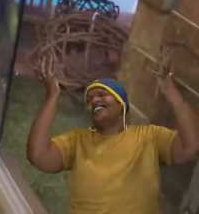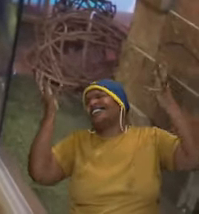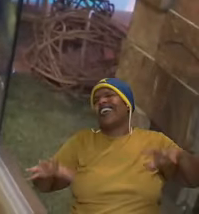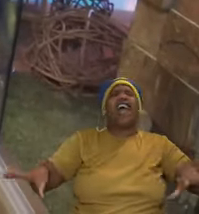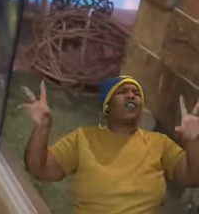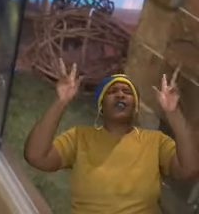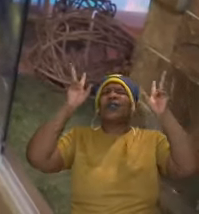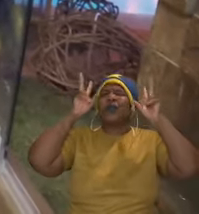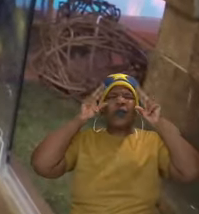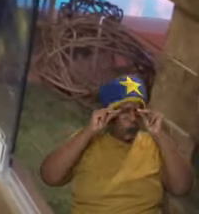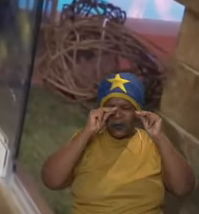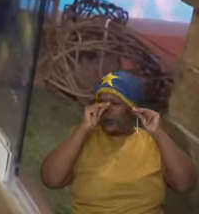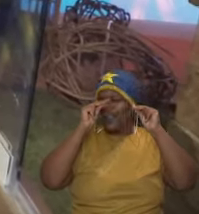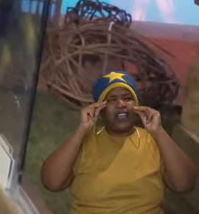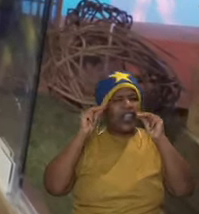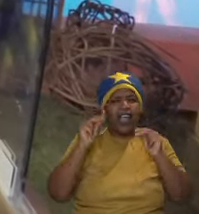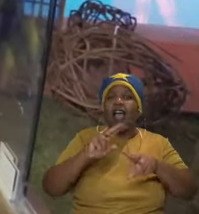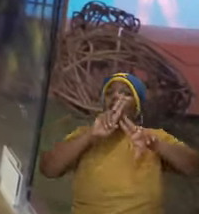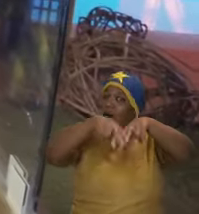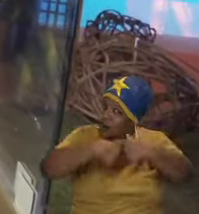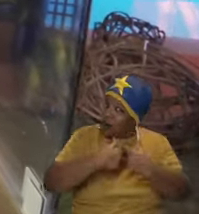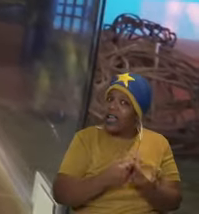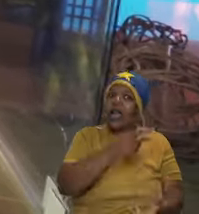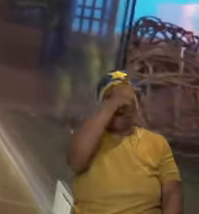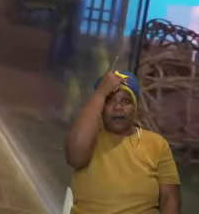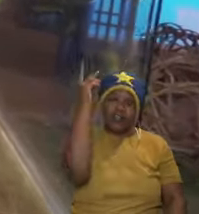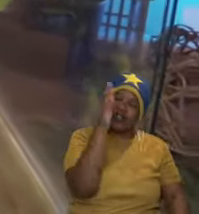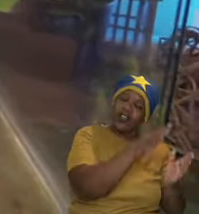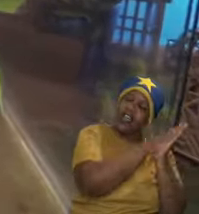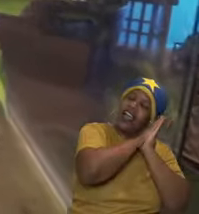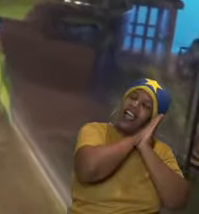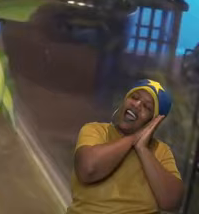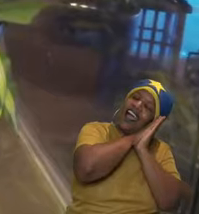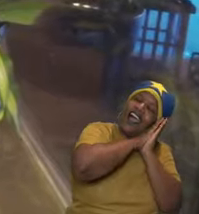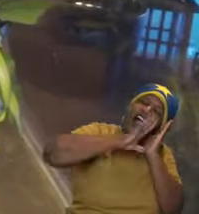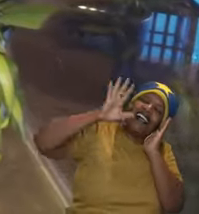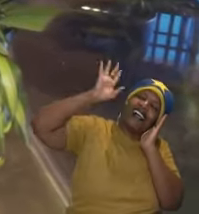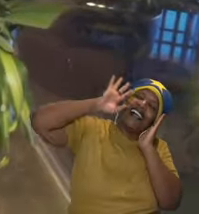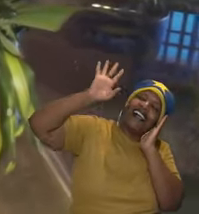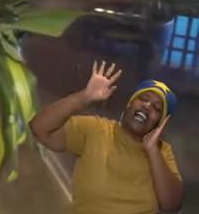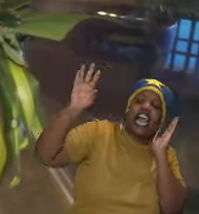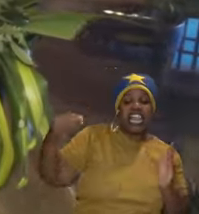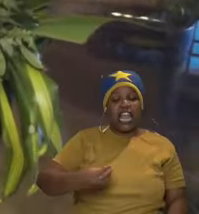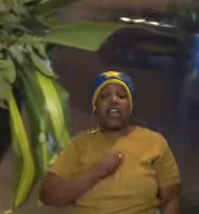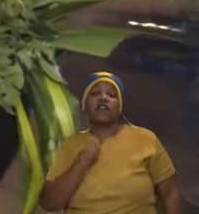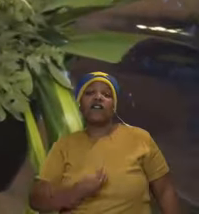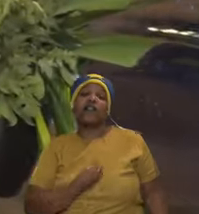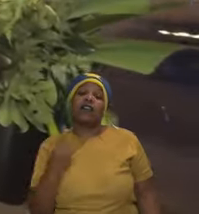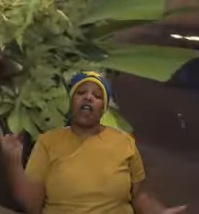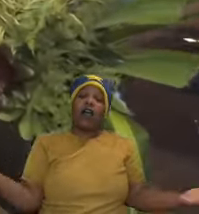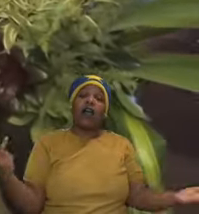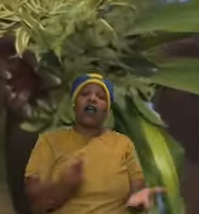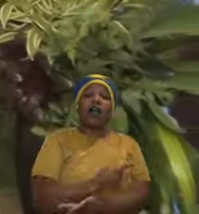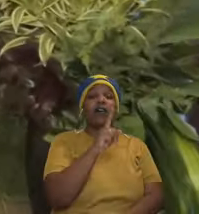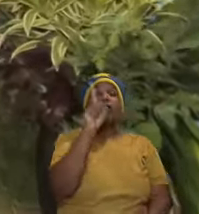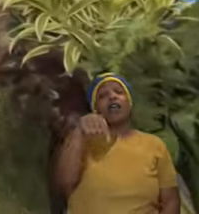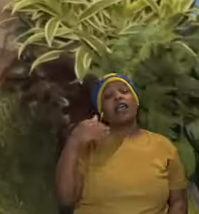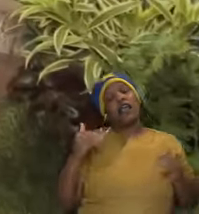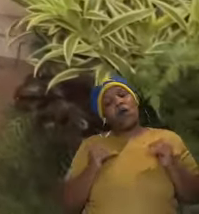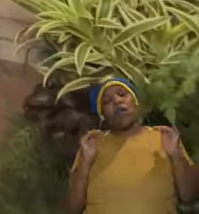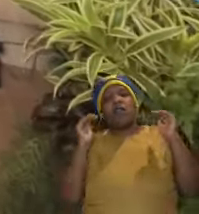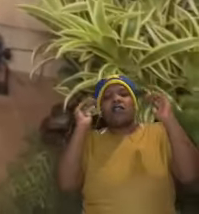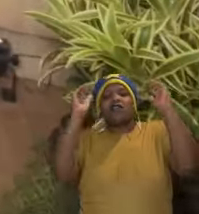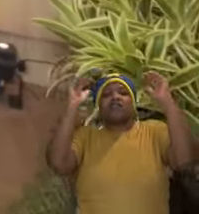foda-se a insônia. Pois quem dorme sonha, quem vive realiza. Eu elevo o nível